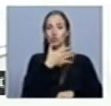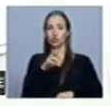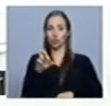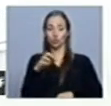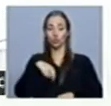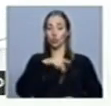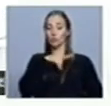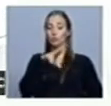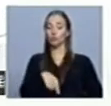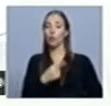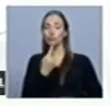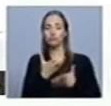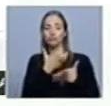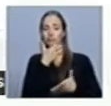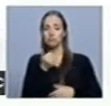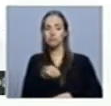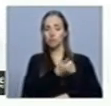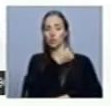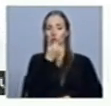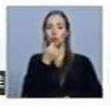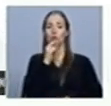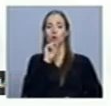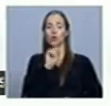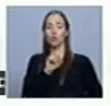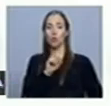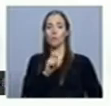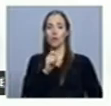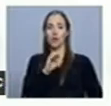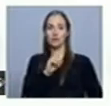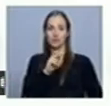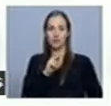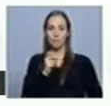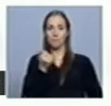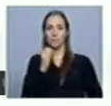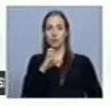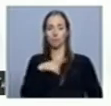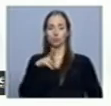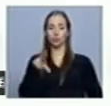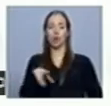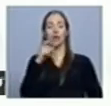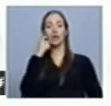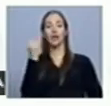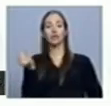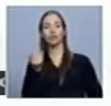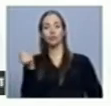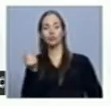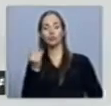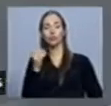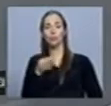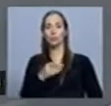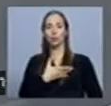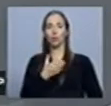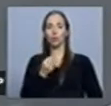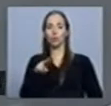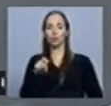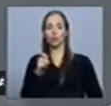em todo o mundo, que é o ESA BIC Portugal e que é gerido em Portugal pelo Instituto Pedro Nunes de Coimbra e que também tem